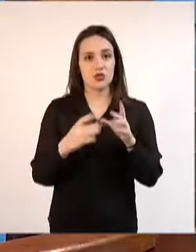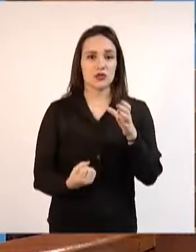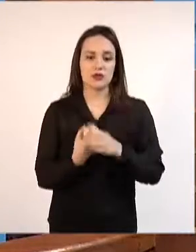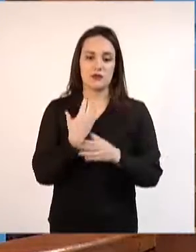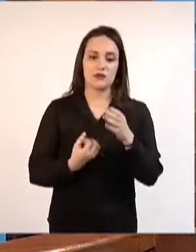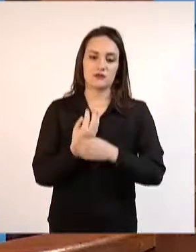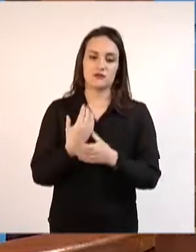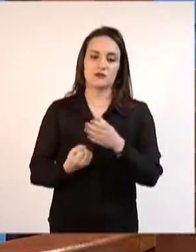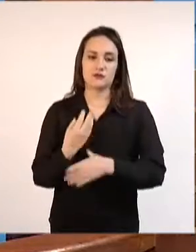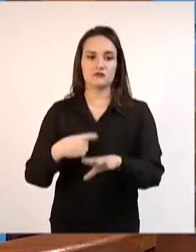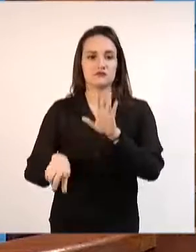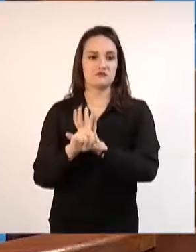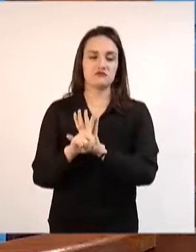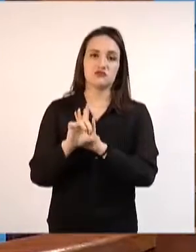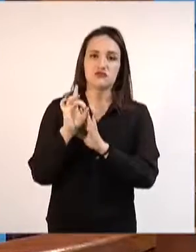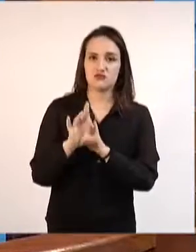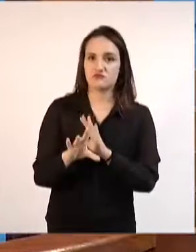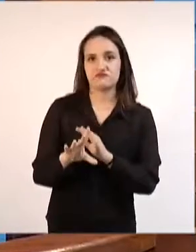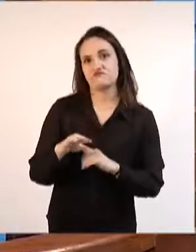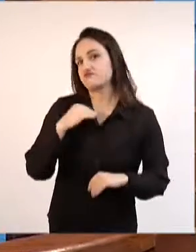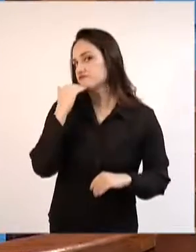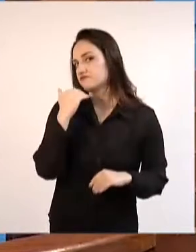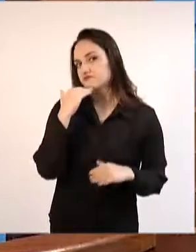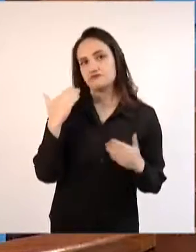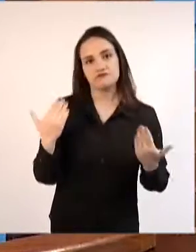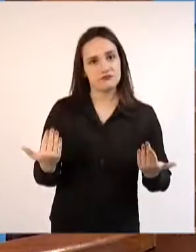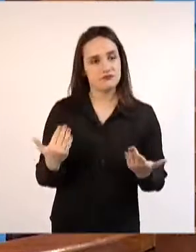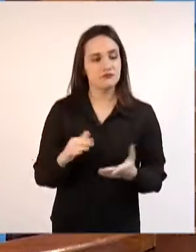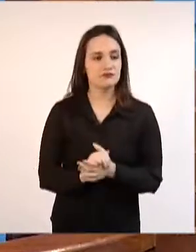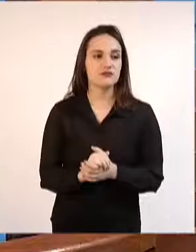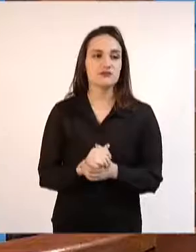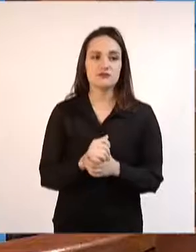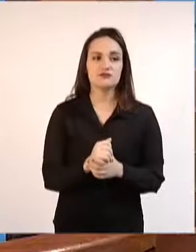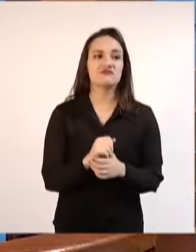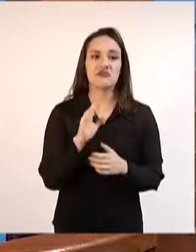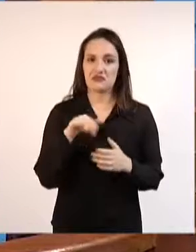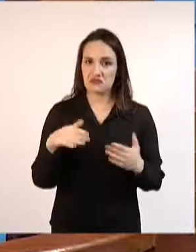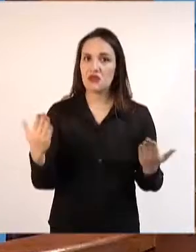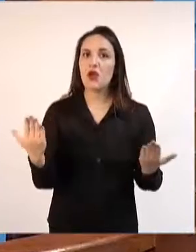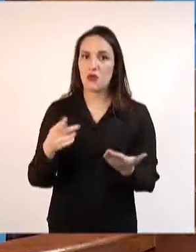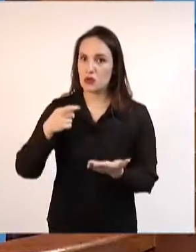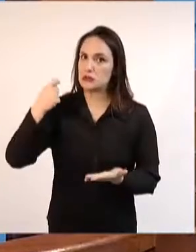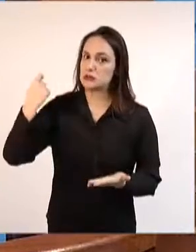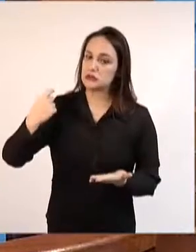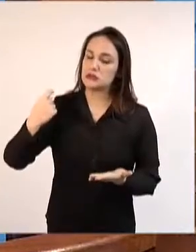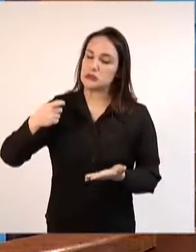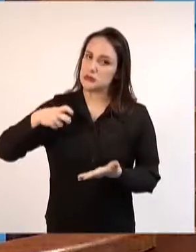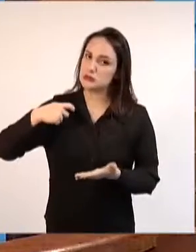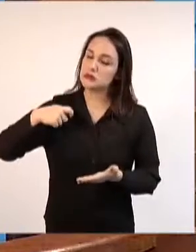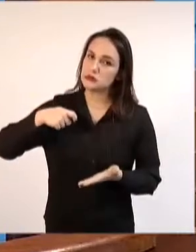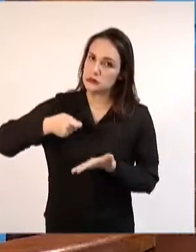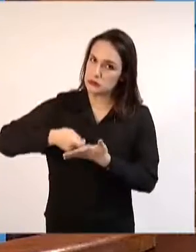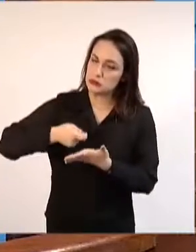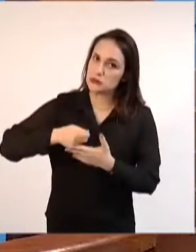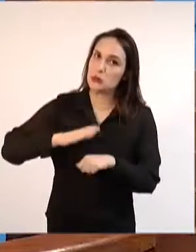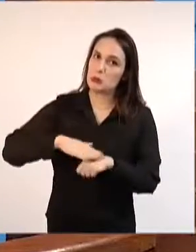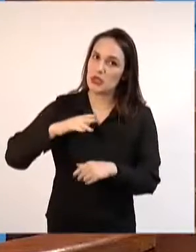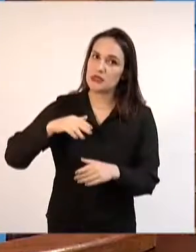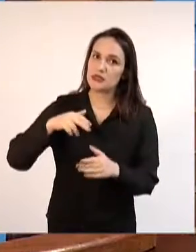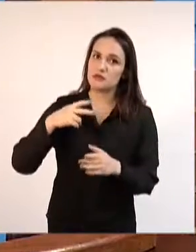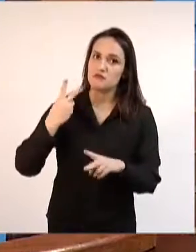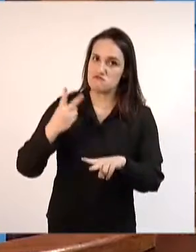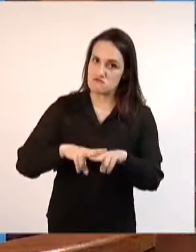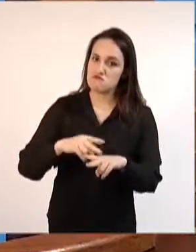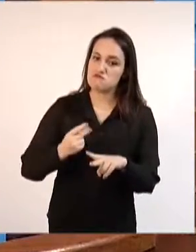adianta, legislação só não basta. Por mais que as penas tenham aumentado, sejam mais rigorosas, a violência contra a